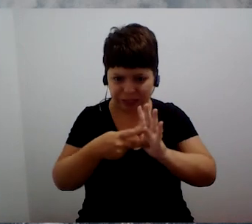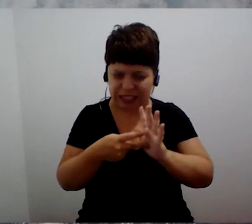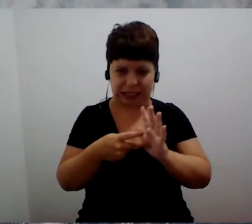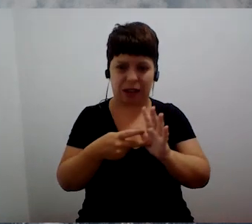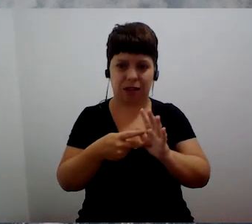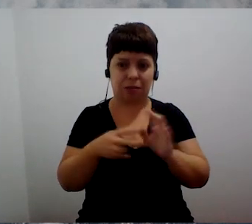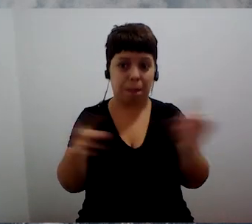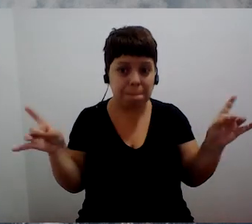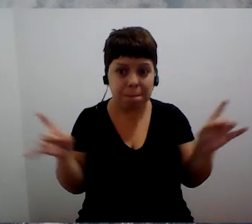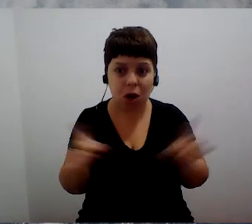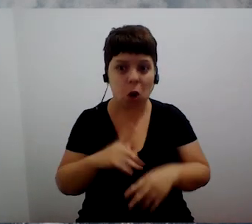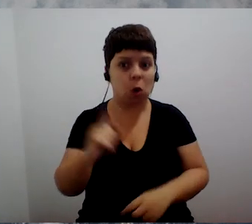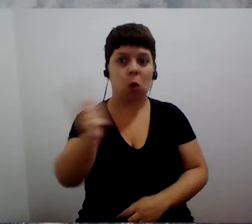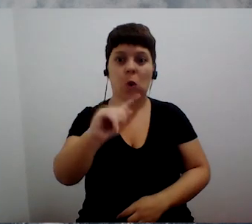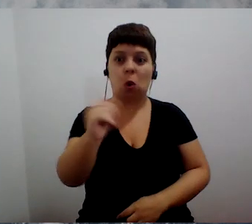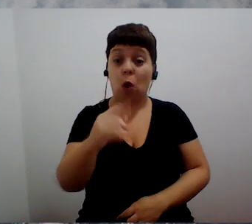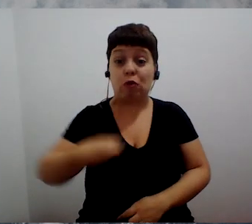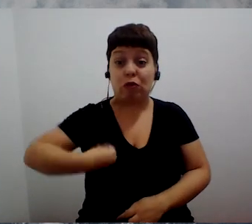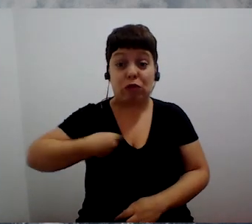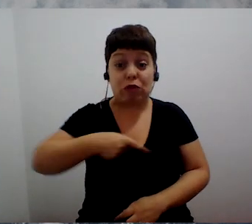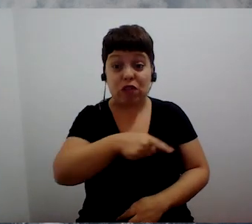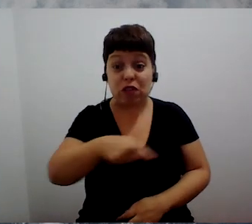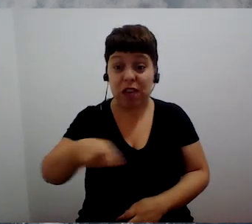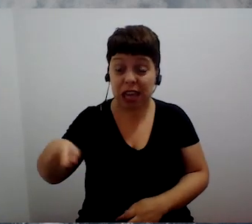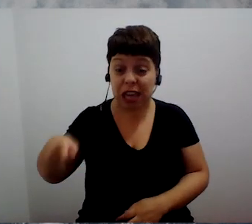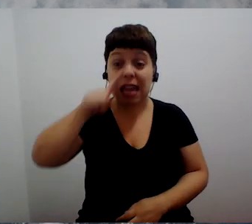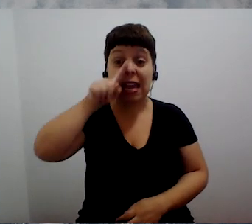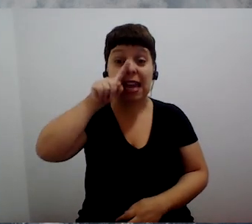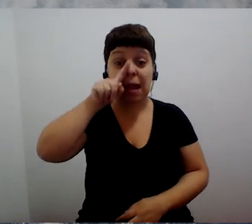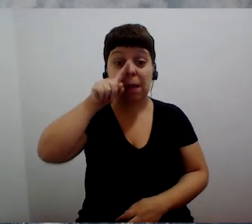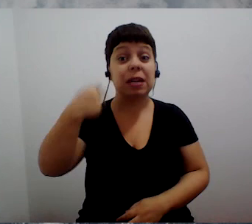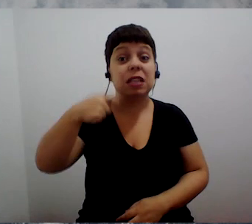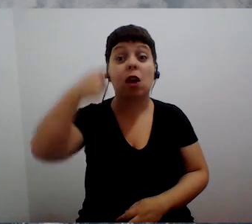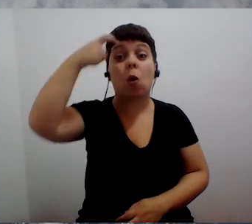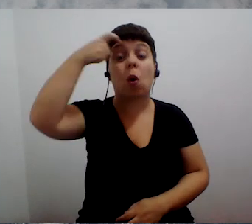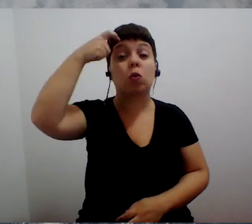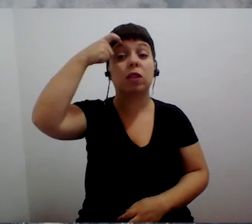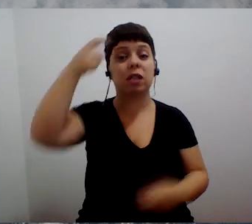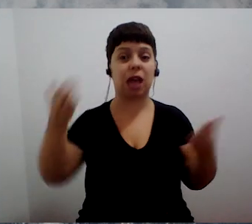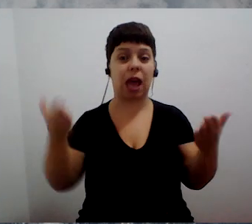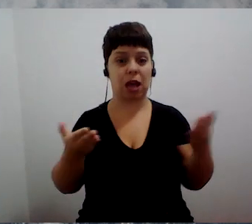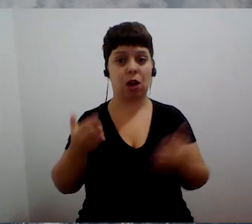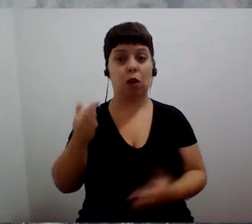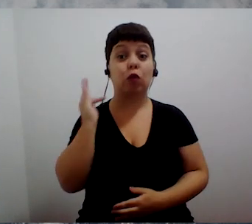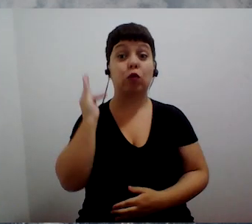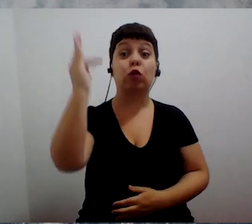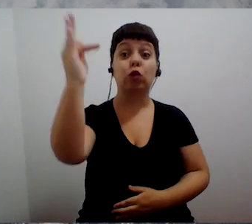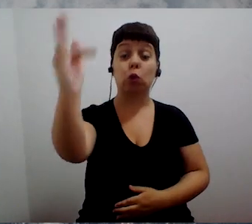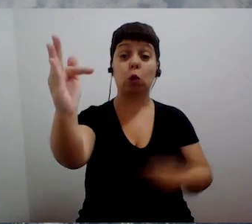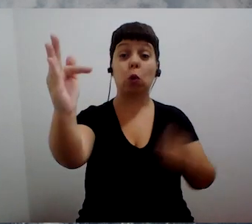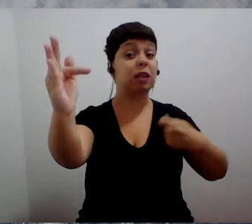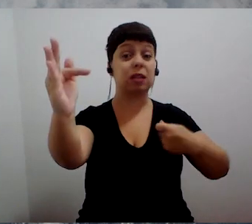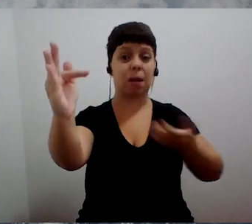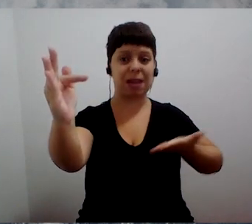sobrando. Mas isso não quer dizer que estamos a salvo, pois a vida neles é muito frágil. Devemos agir para mudar isso,